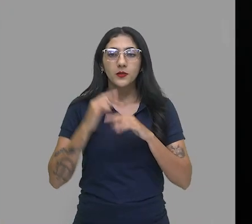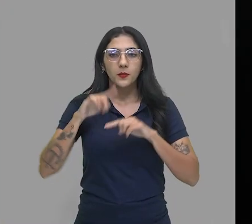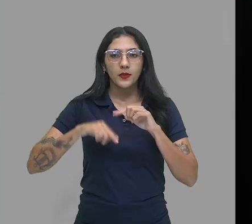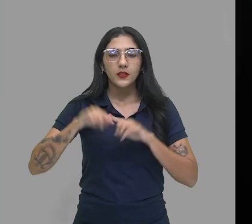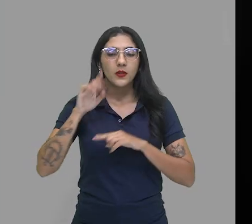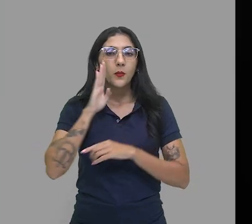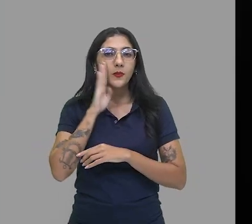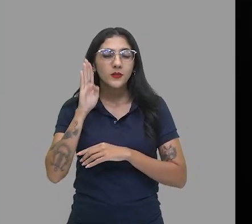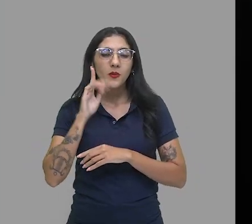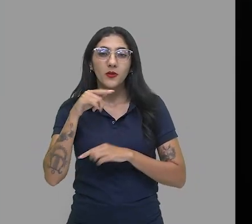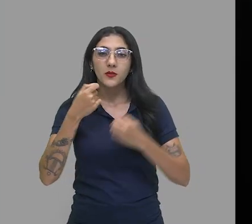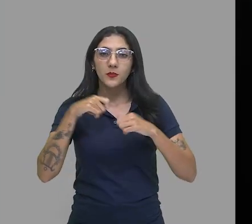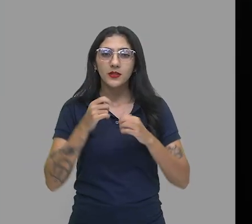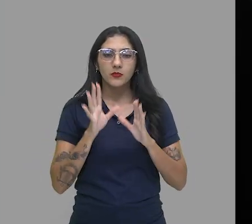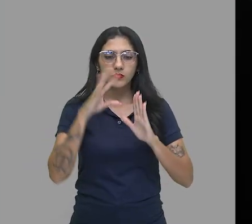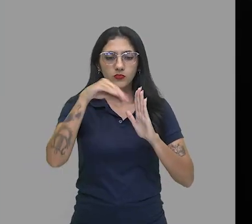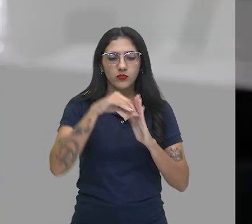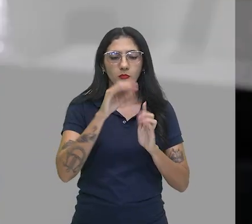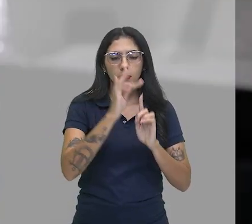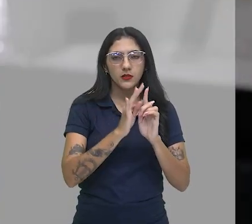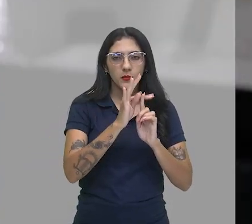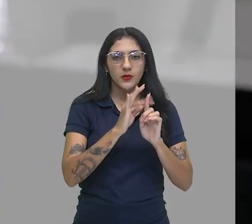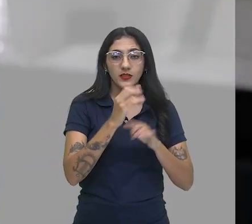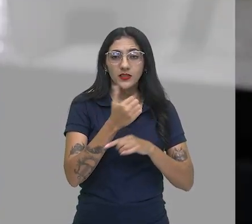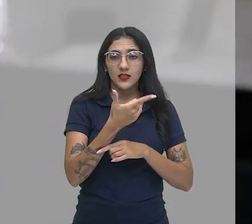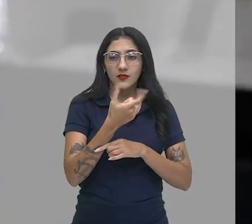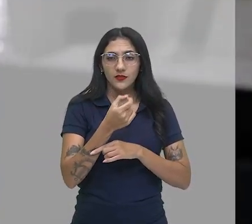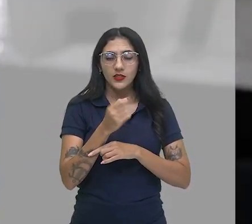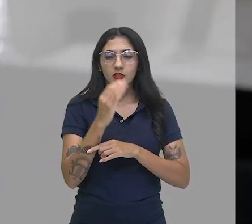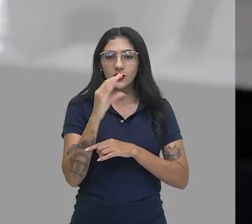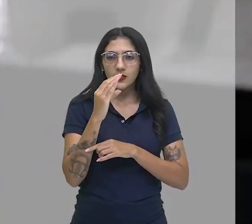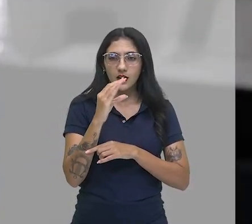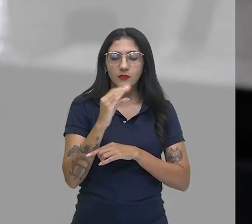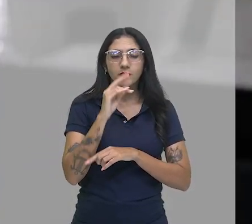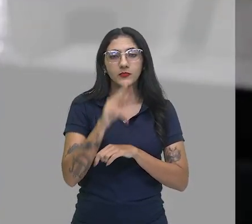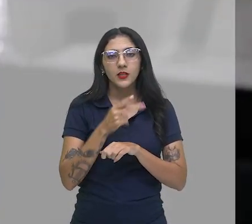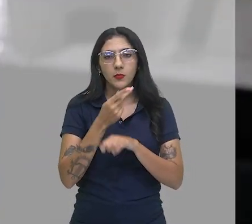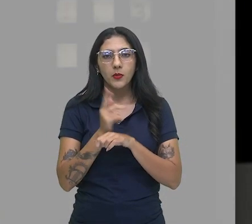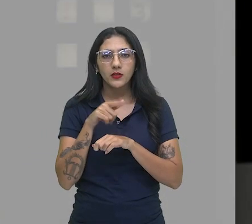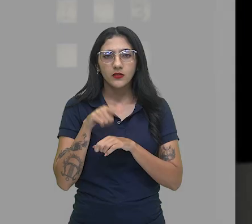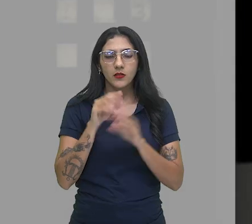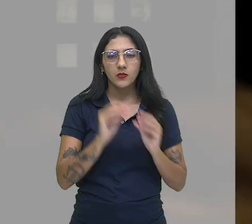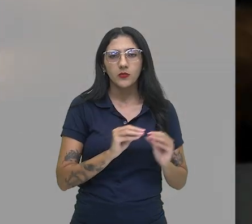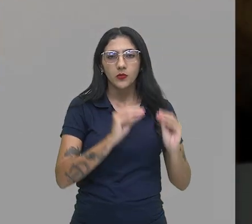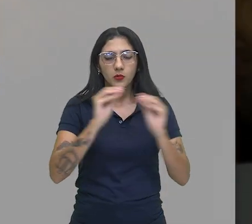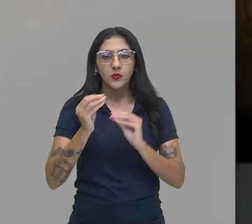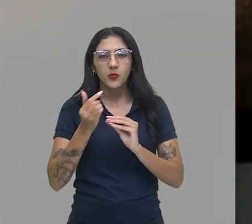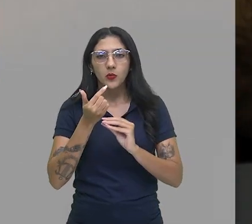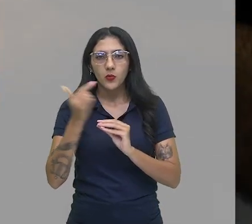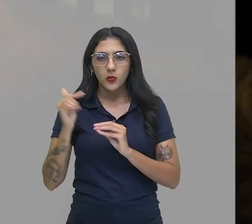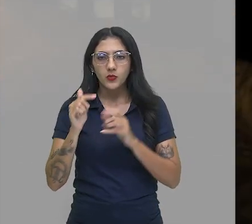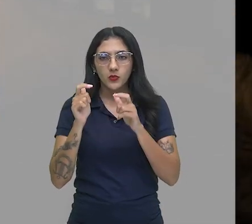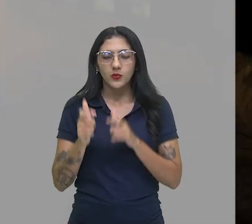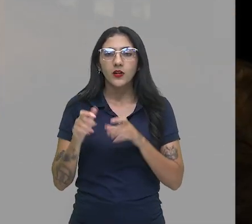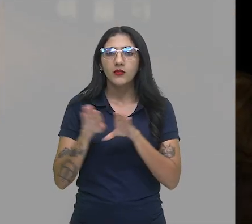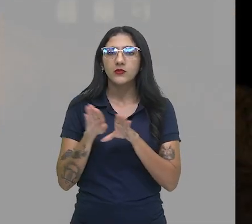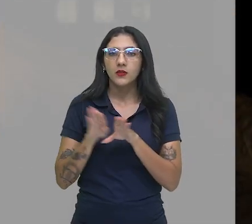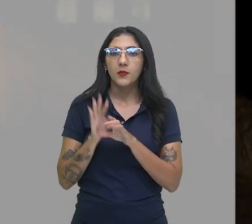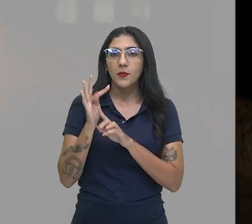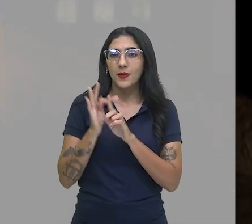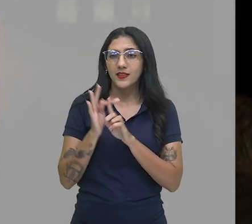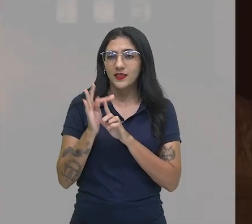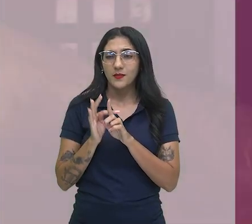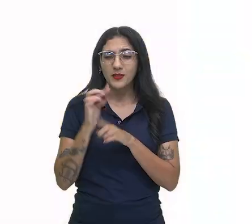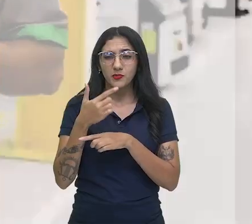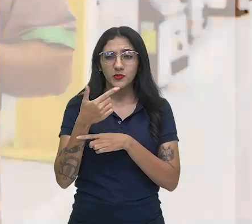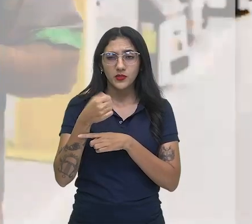uma temperatura de 120 graus, em seguida ela vai para o processo do canhão, onde ela passa também por uma temperatura de